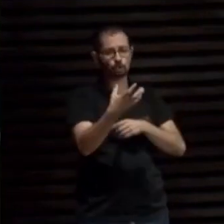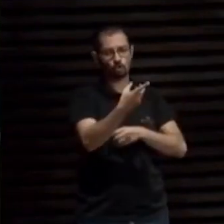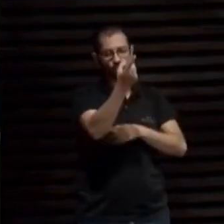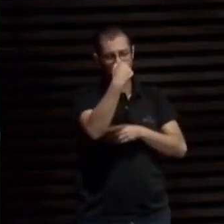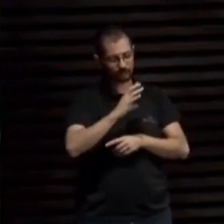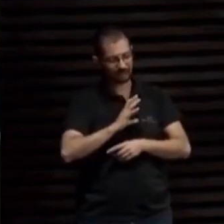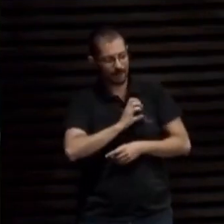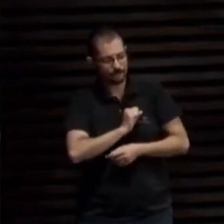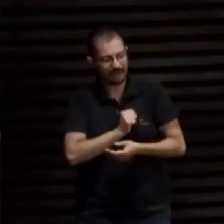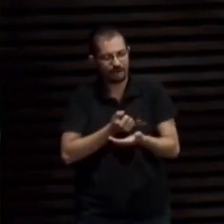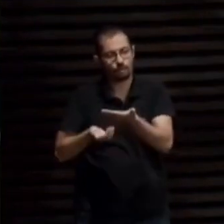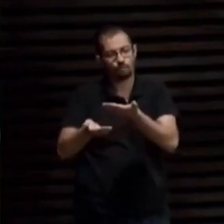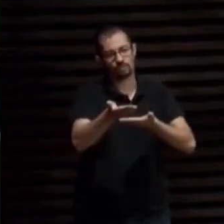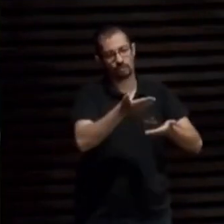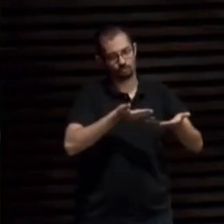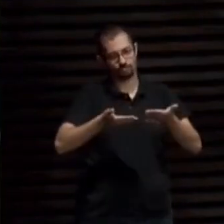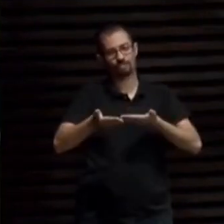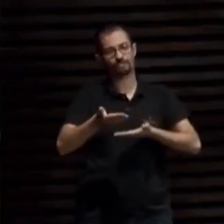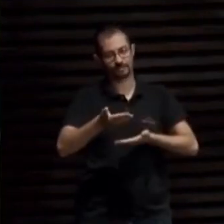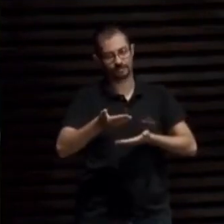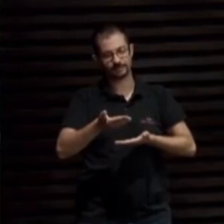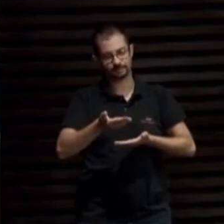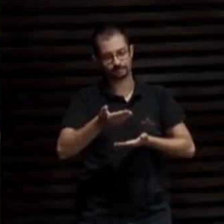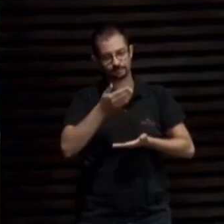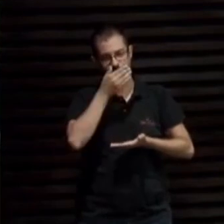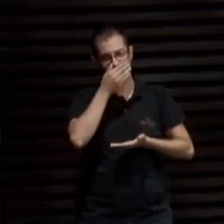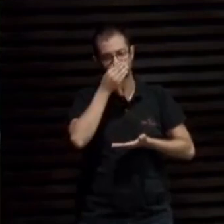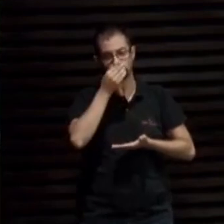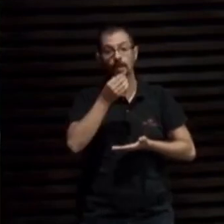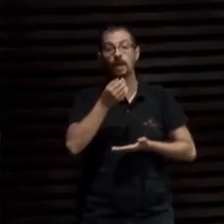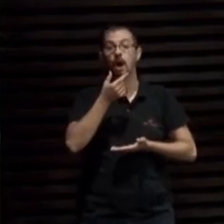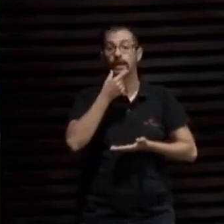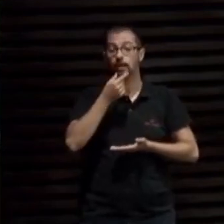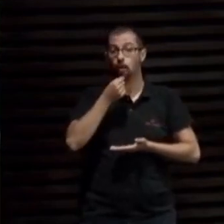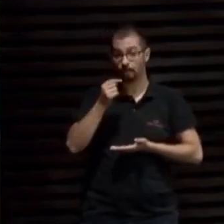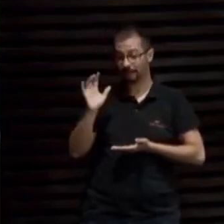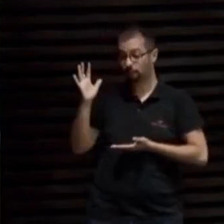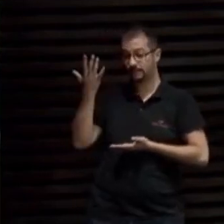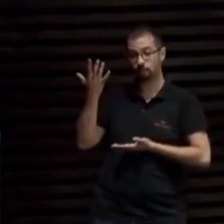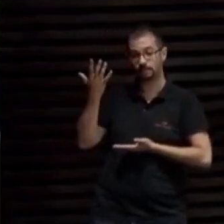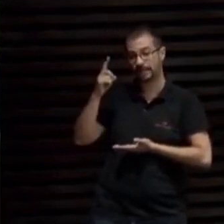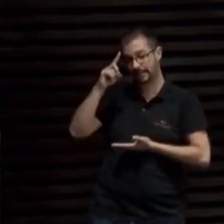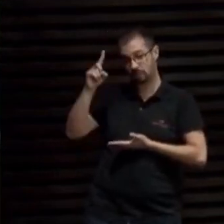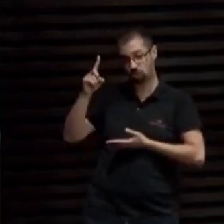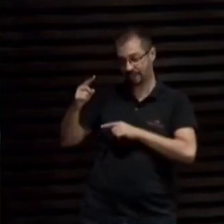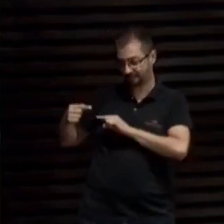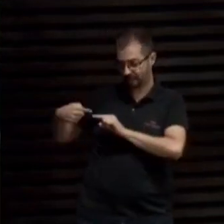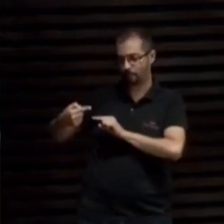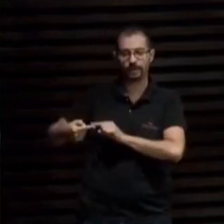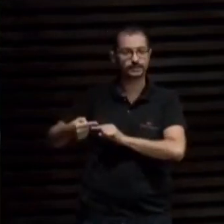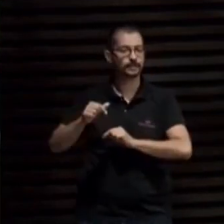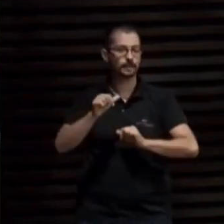os biógrafos de Rutherford que daquele dia em diante ele não foi mais o mesmo